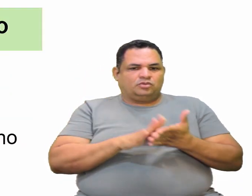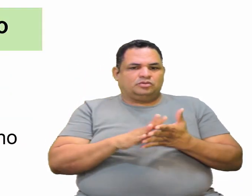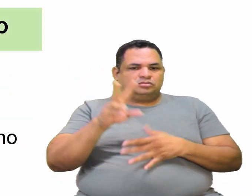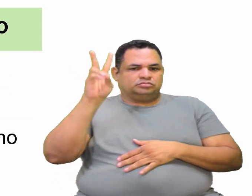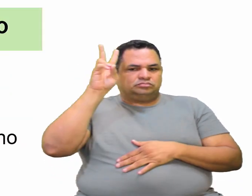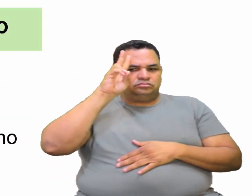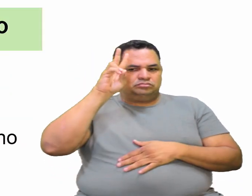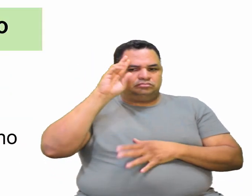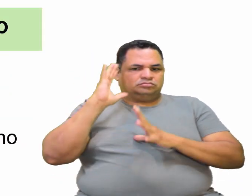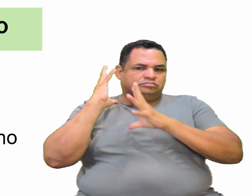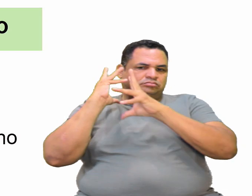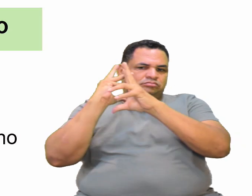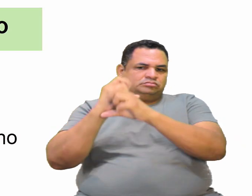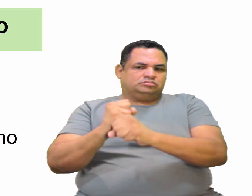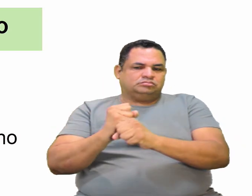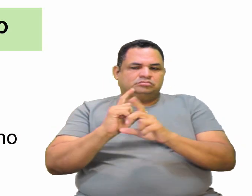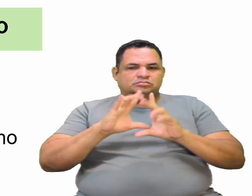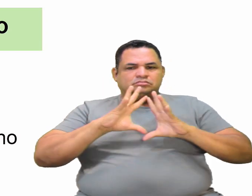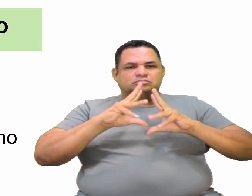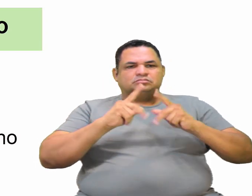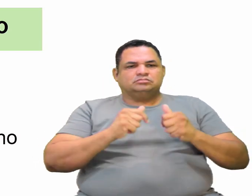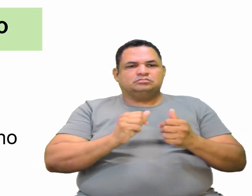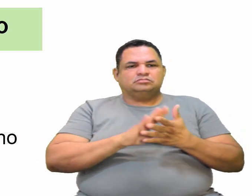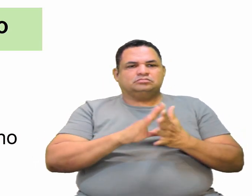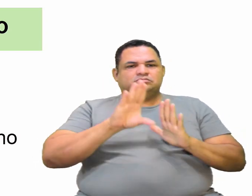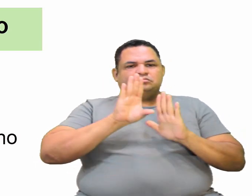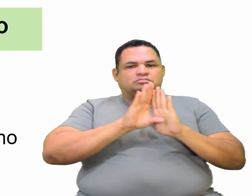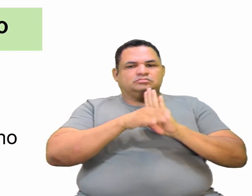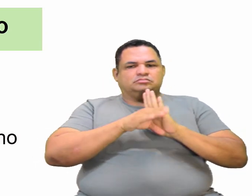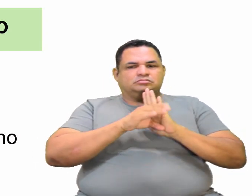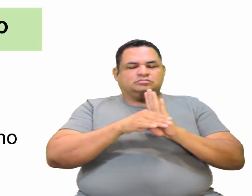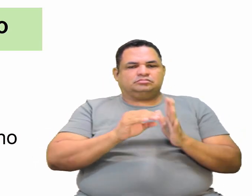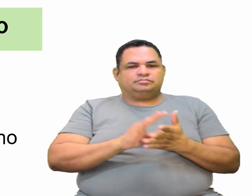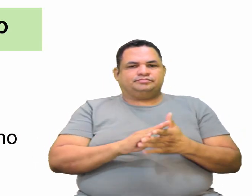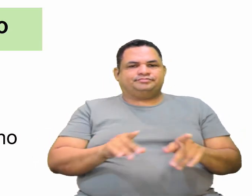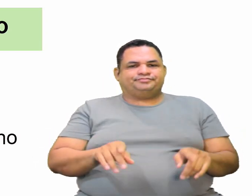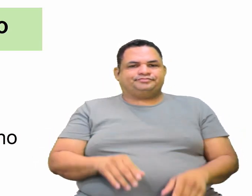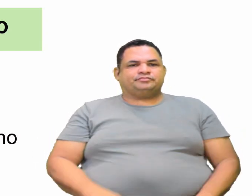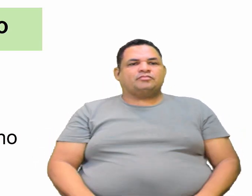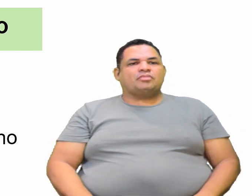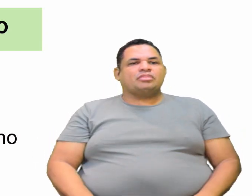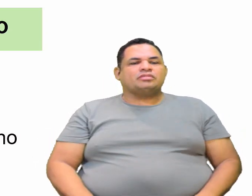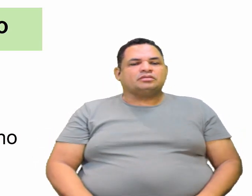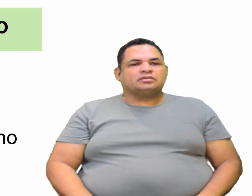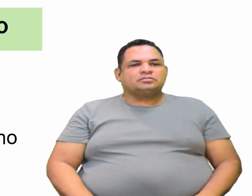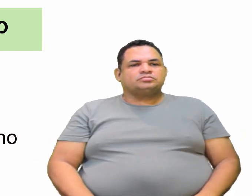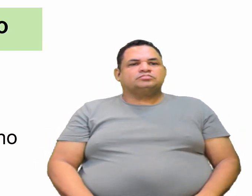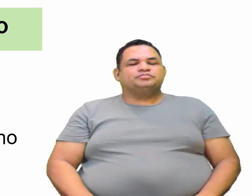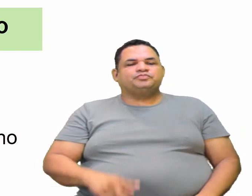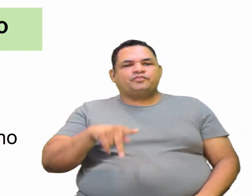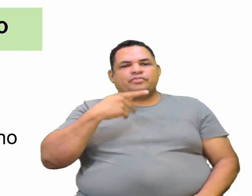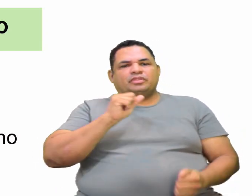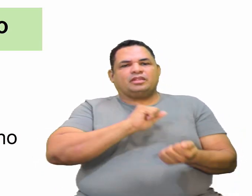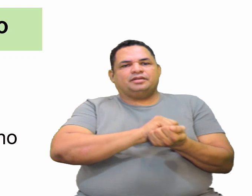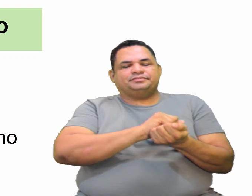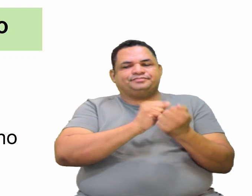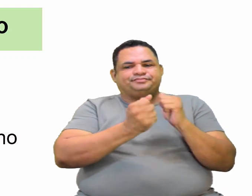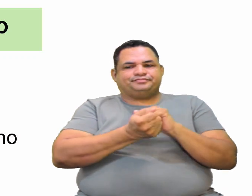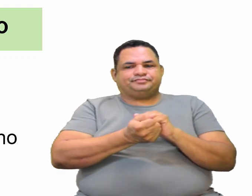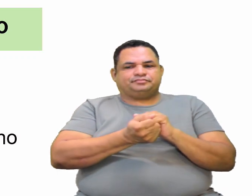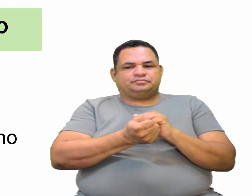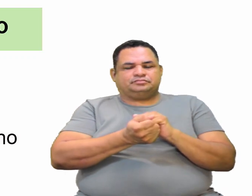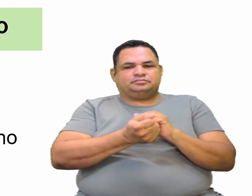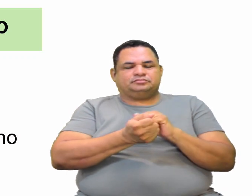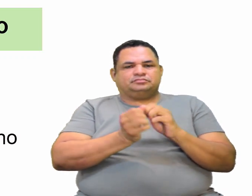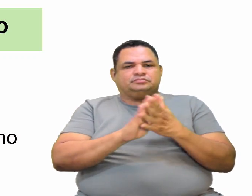da revisão geral aí, desses conceitos. Então vamos lá, gente. A gente falou sobre a adaptação. A gente viu que essa